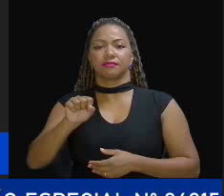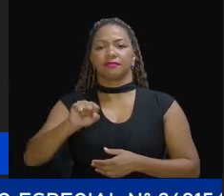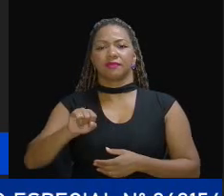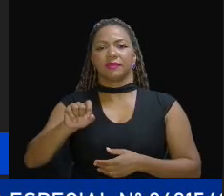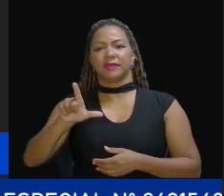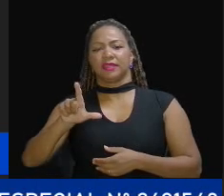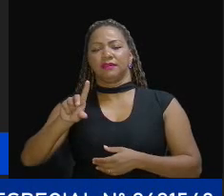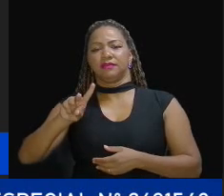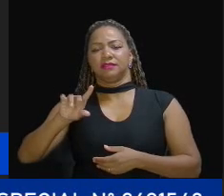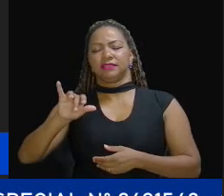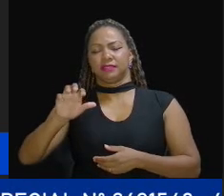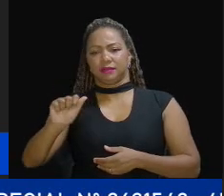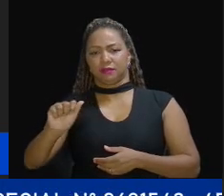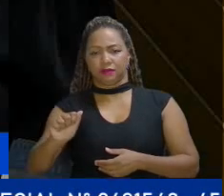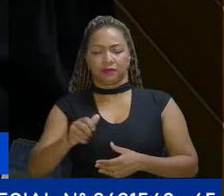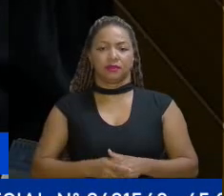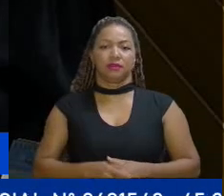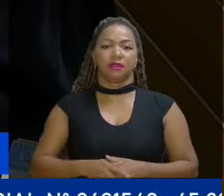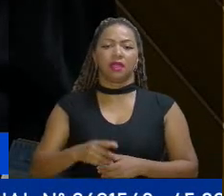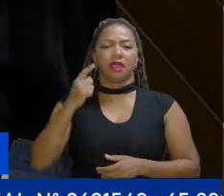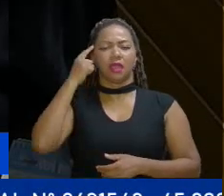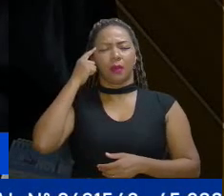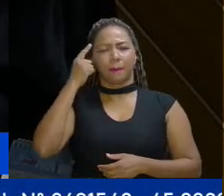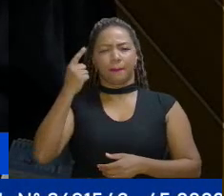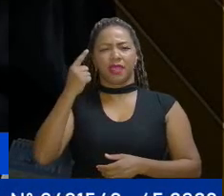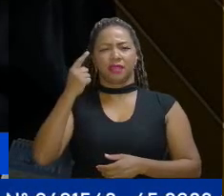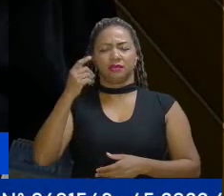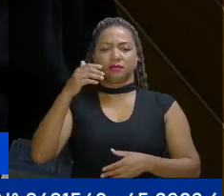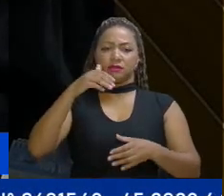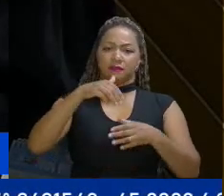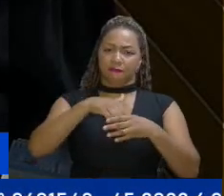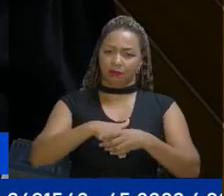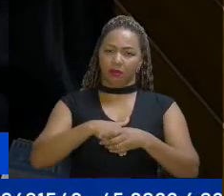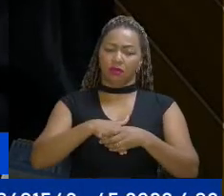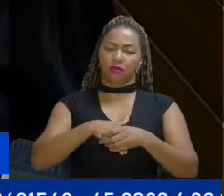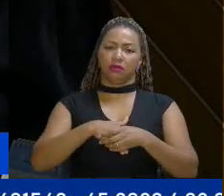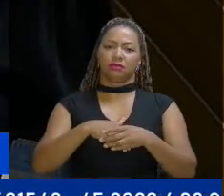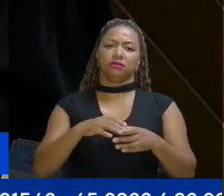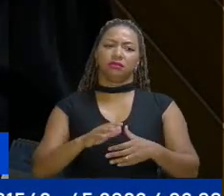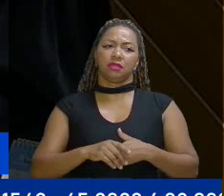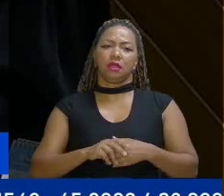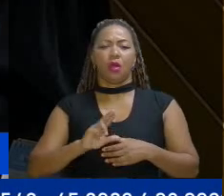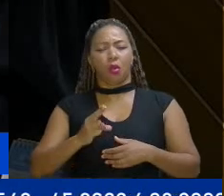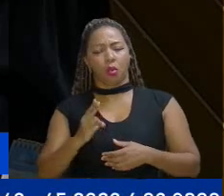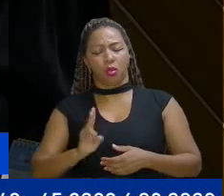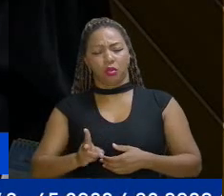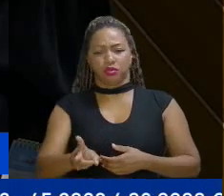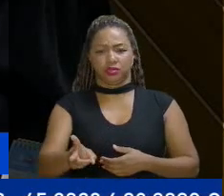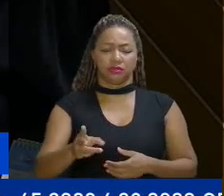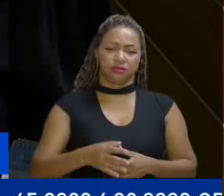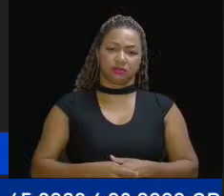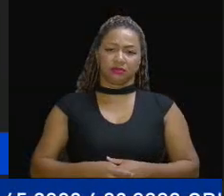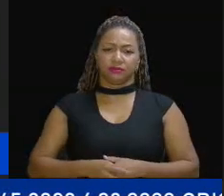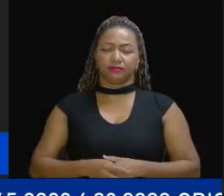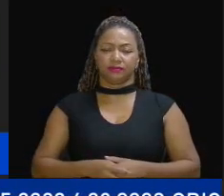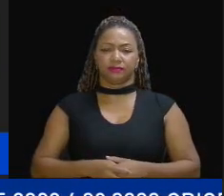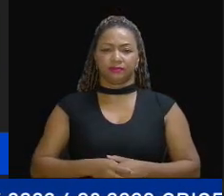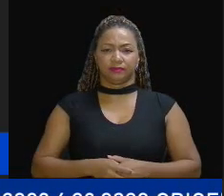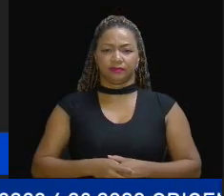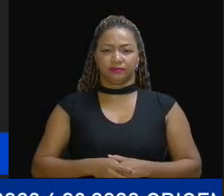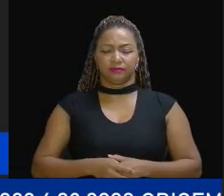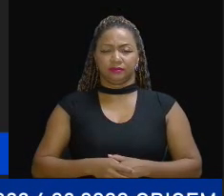Os da Silvia. Isso. Eu penso que a gente vota esse e eu continuo para negar os